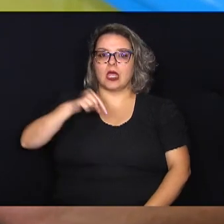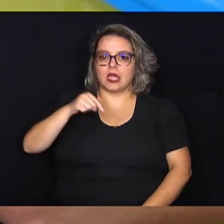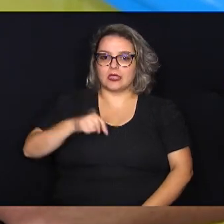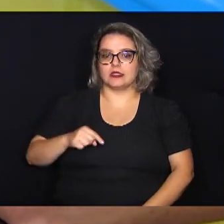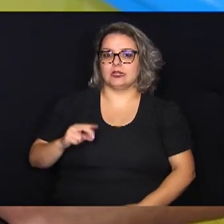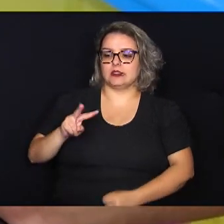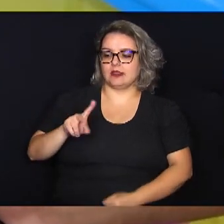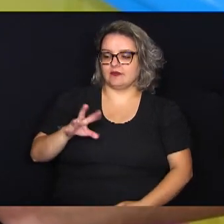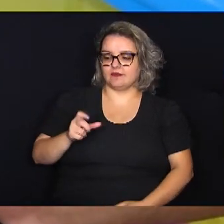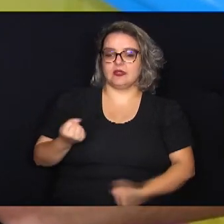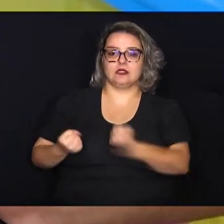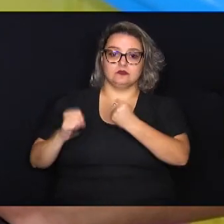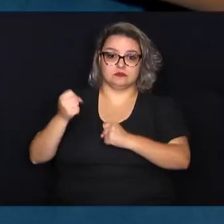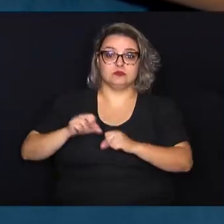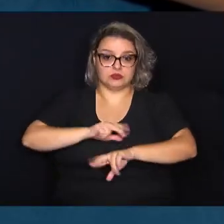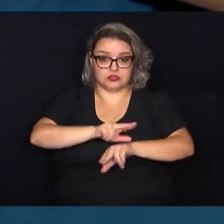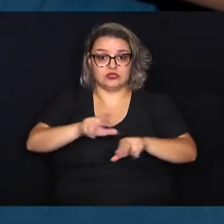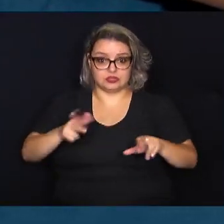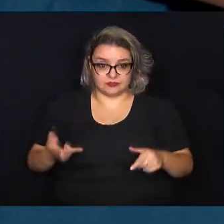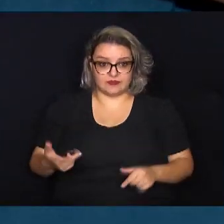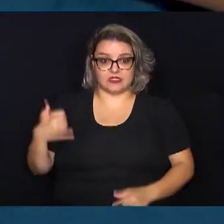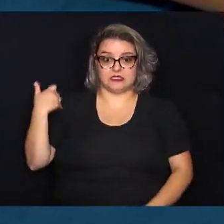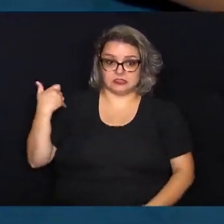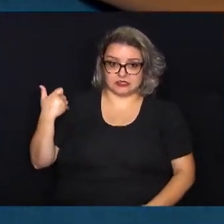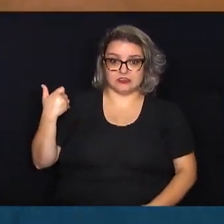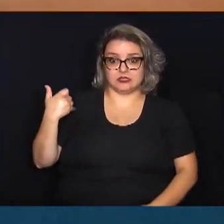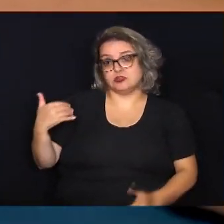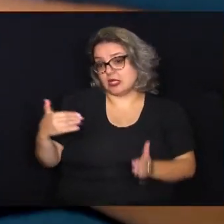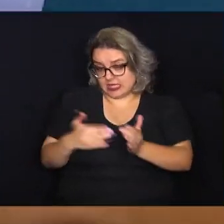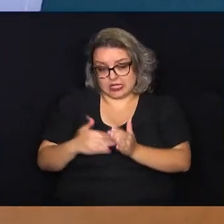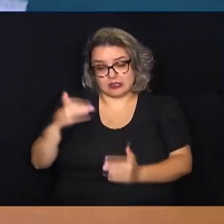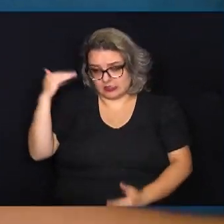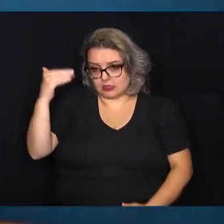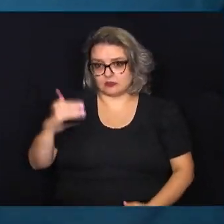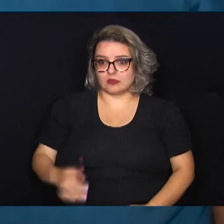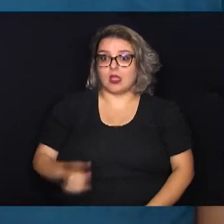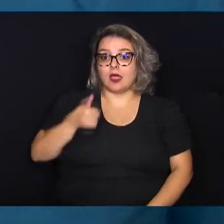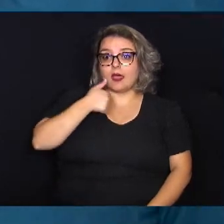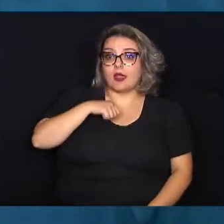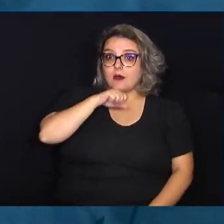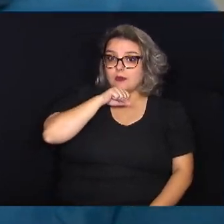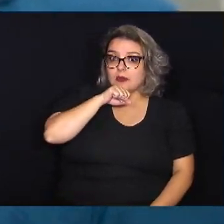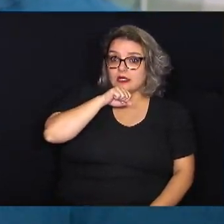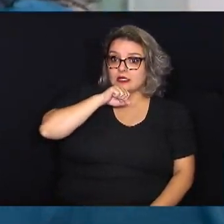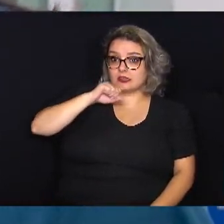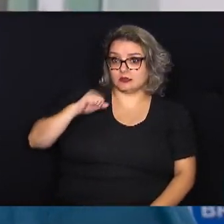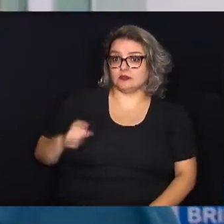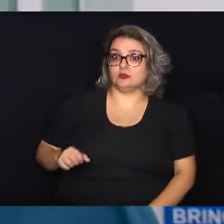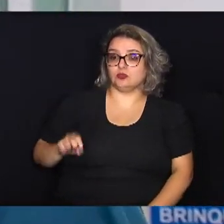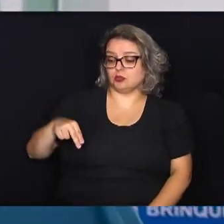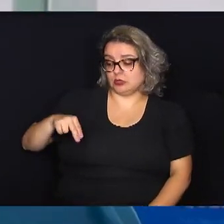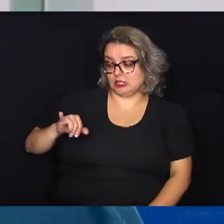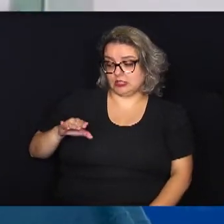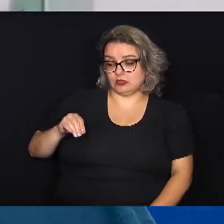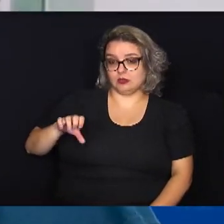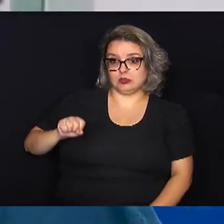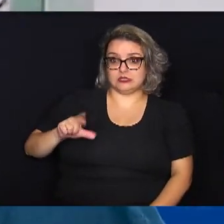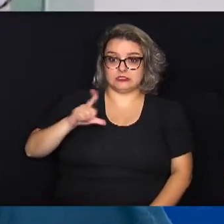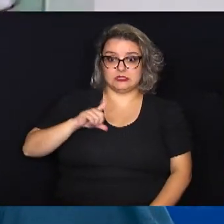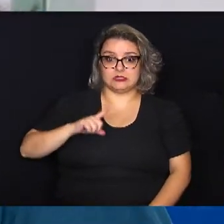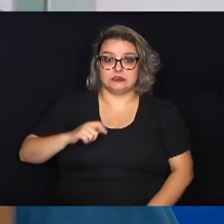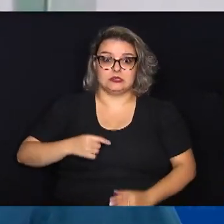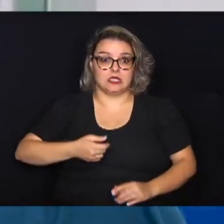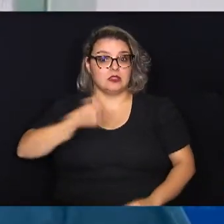faixas etárias, inclusive até adultos. A Simone, mãe do Nicolas, de 11 anos, que tem síndrome de Down, acompanha o filho na fisioterapia